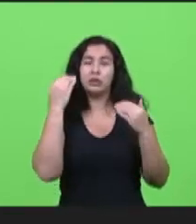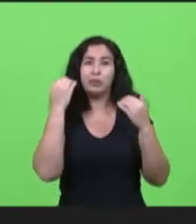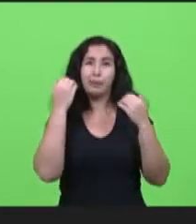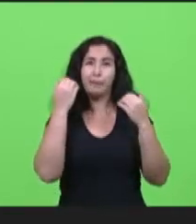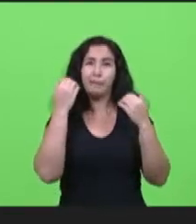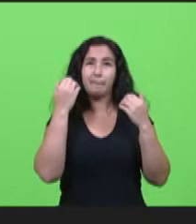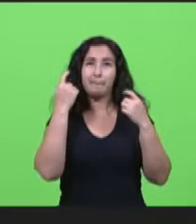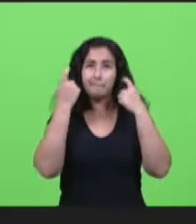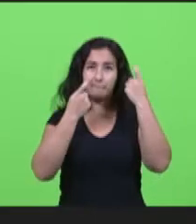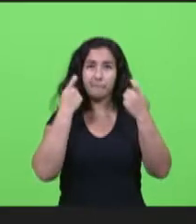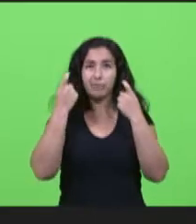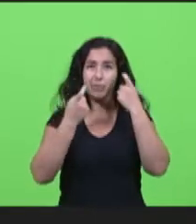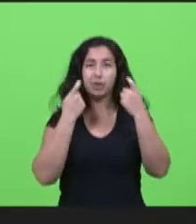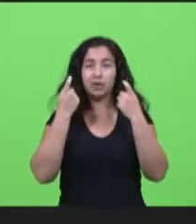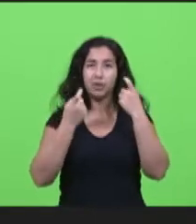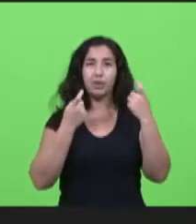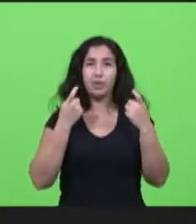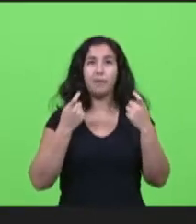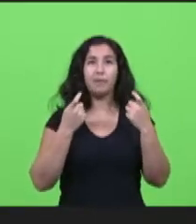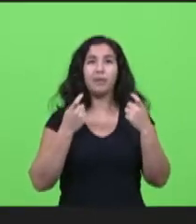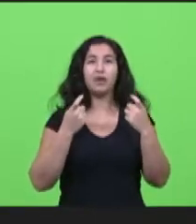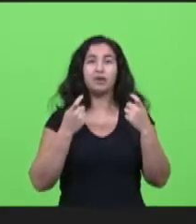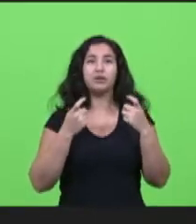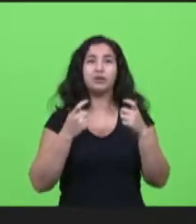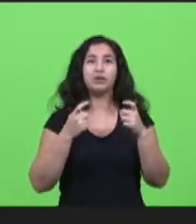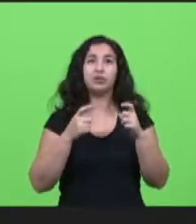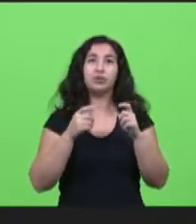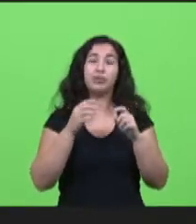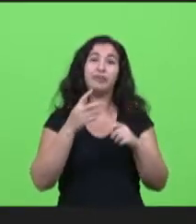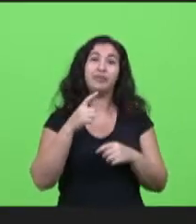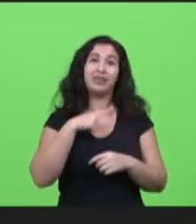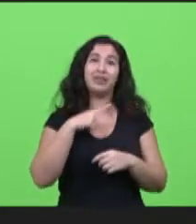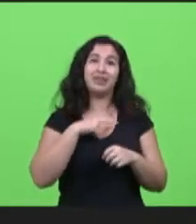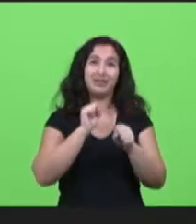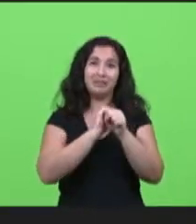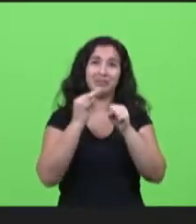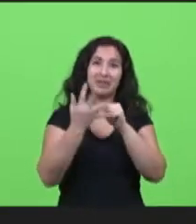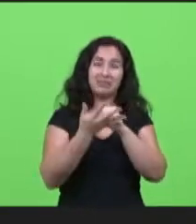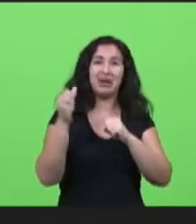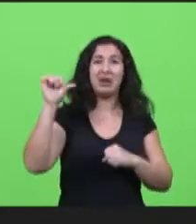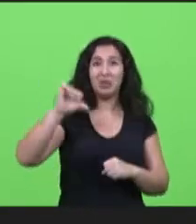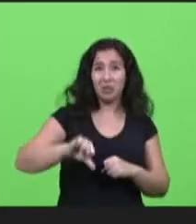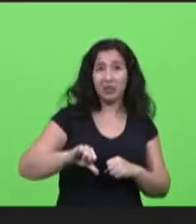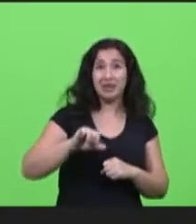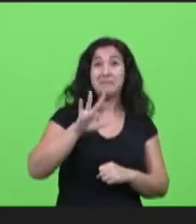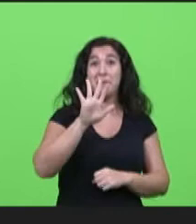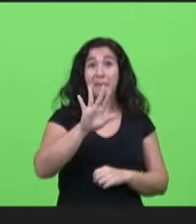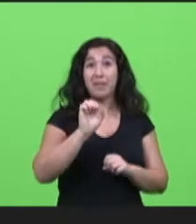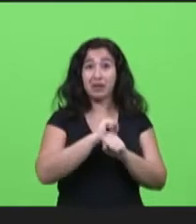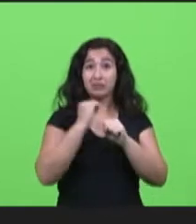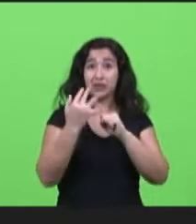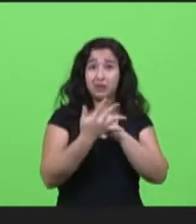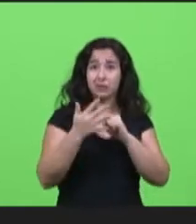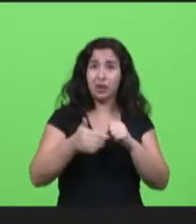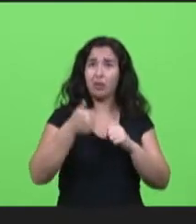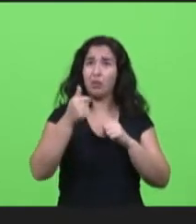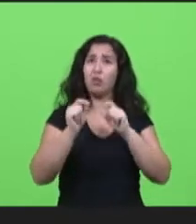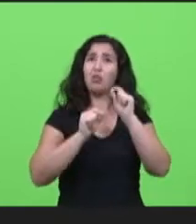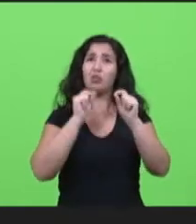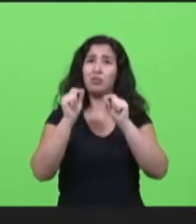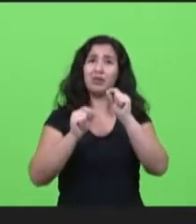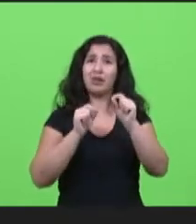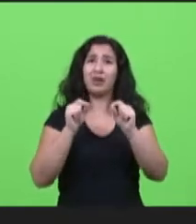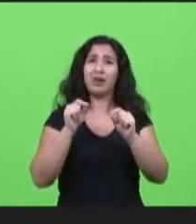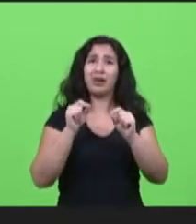essa pandemia, apesar do seu lado negativo, tem um lado positivo, que é de trazer essa informação ao público catarinense,